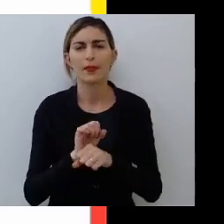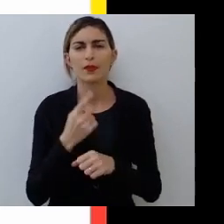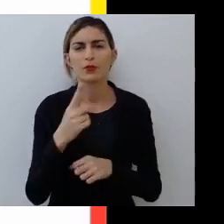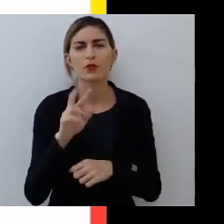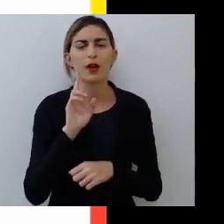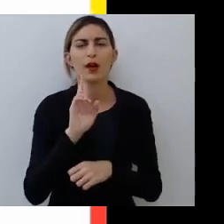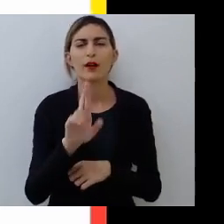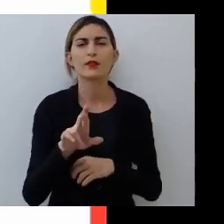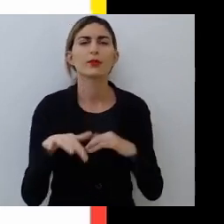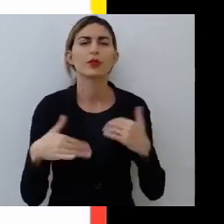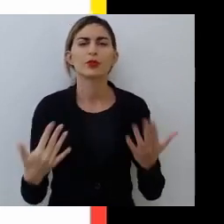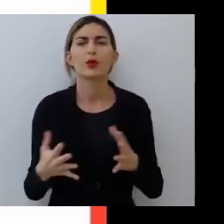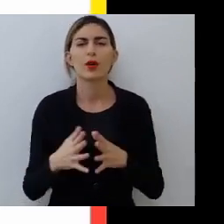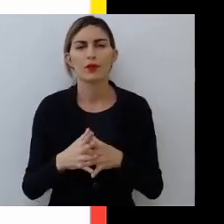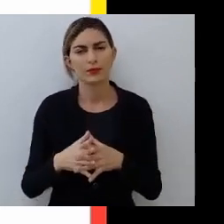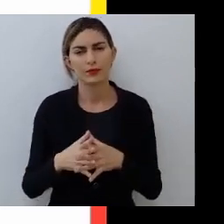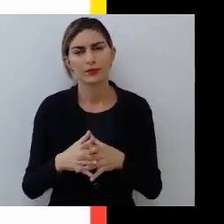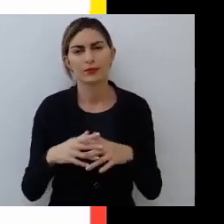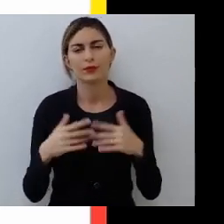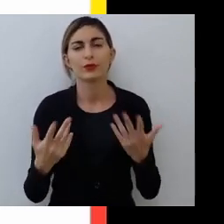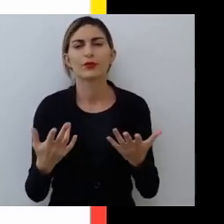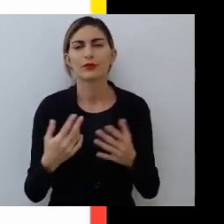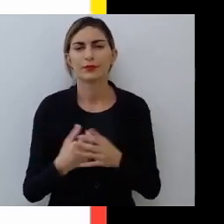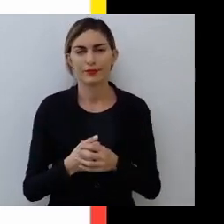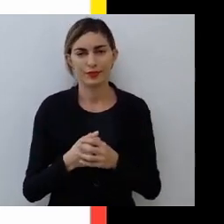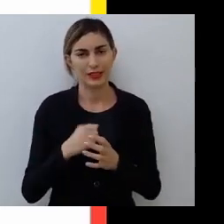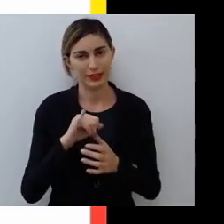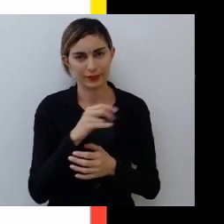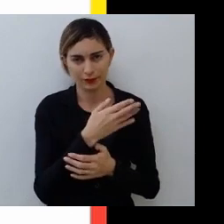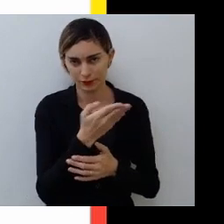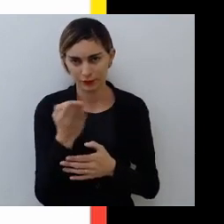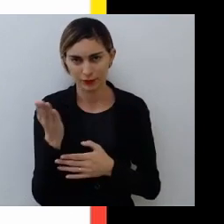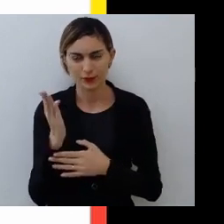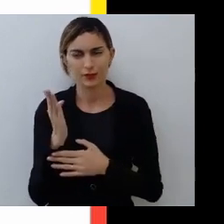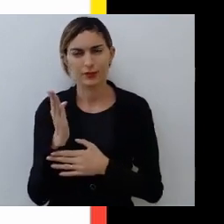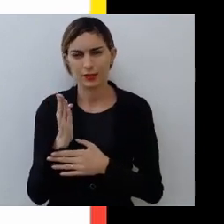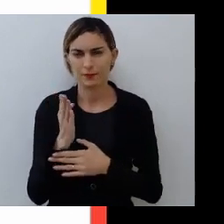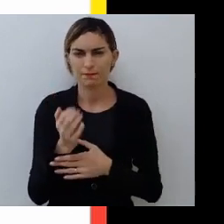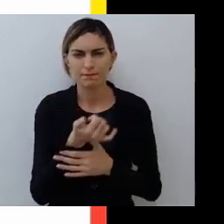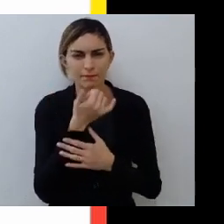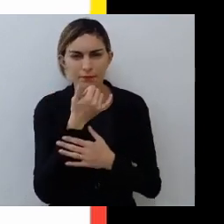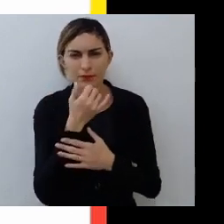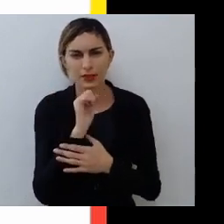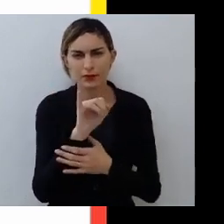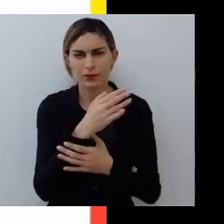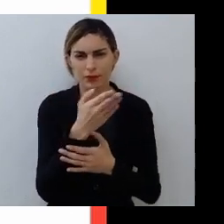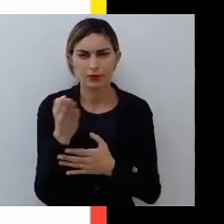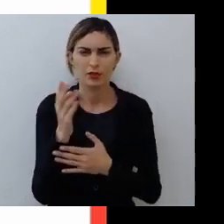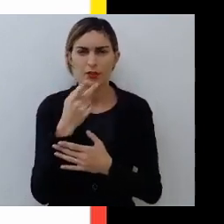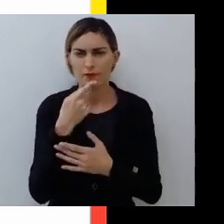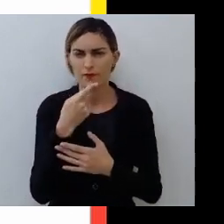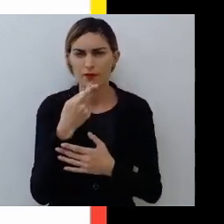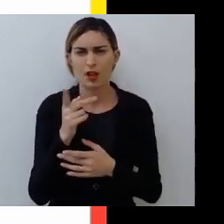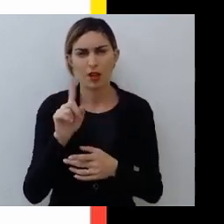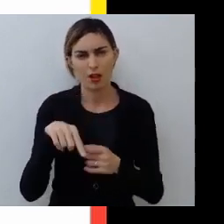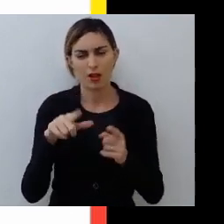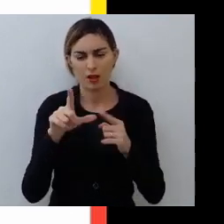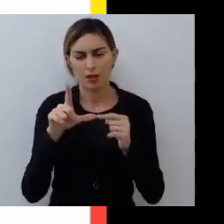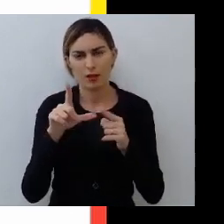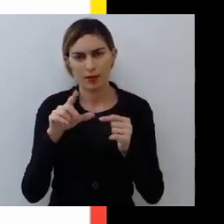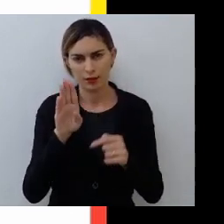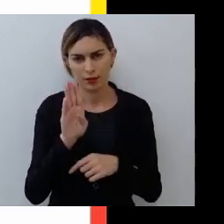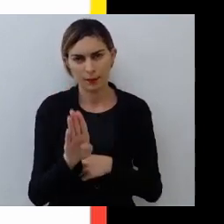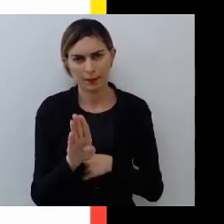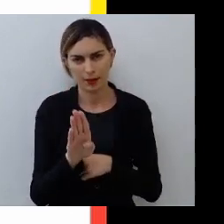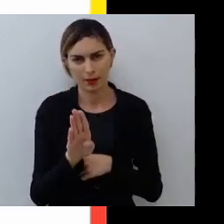Hein, Pipão? Qual foi? Se você... Opa, perdão. Se você disse que foi a letra